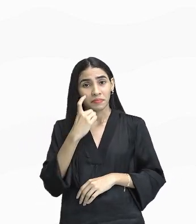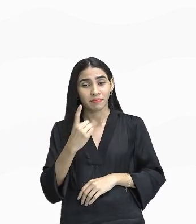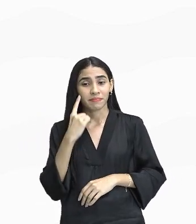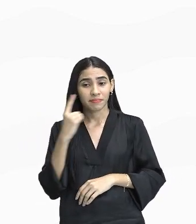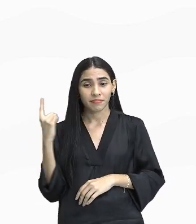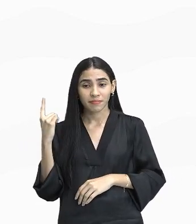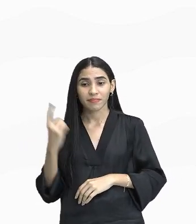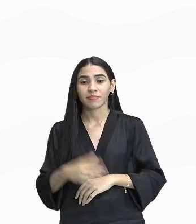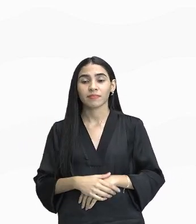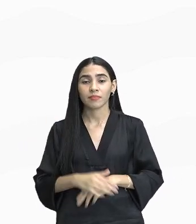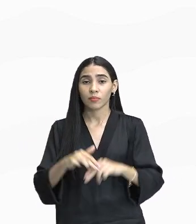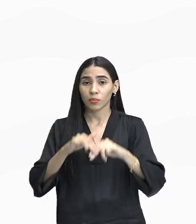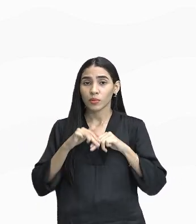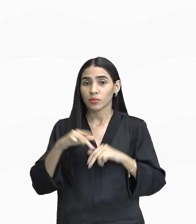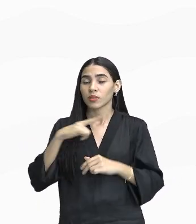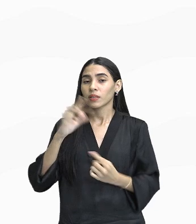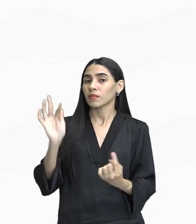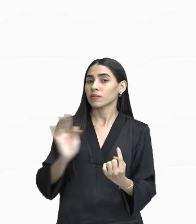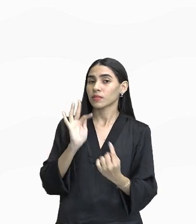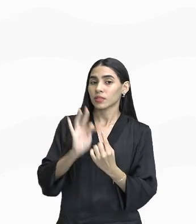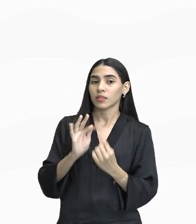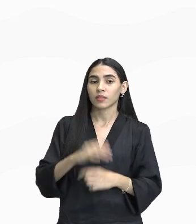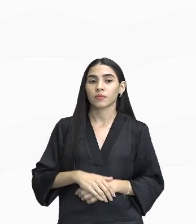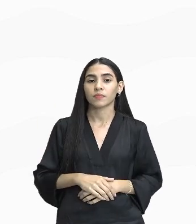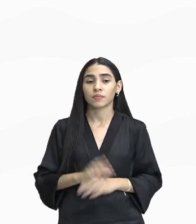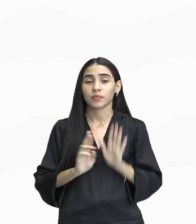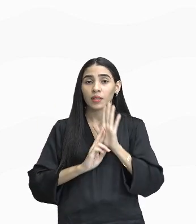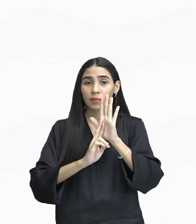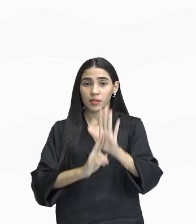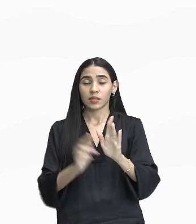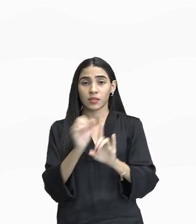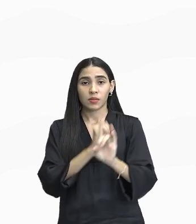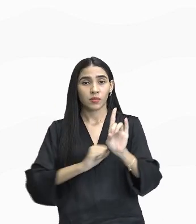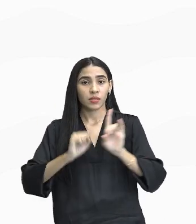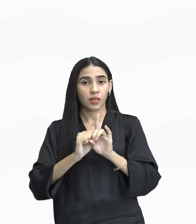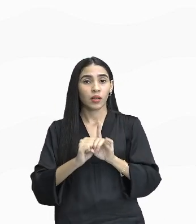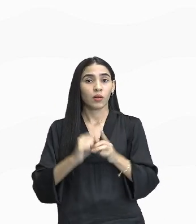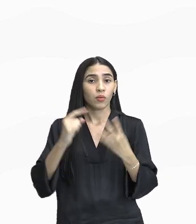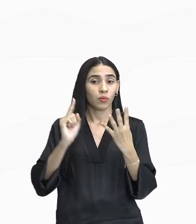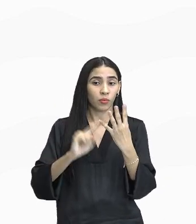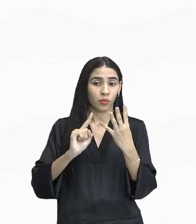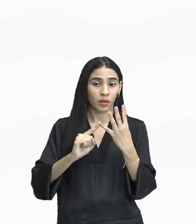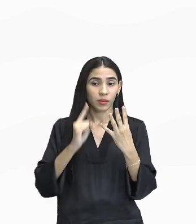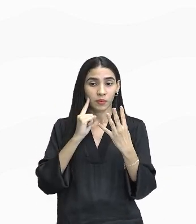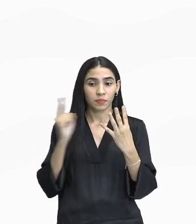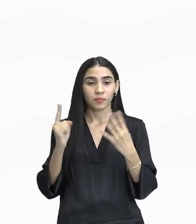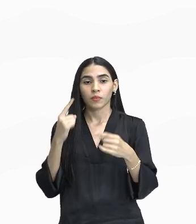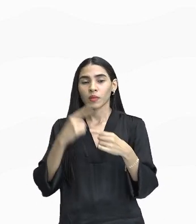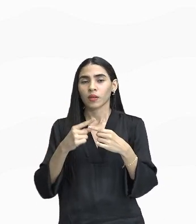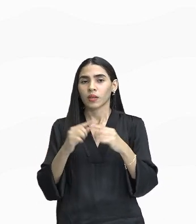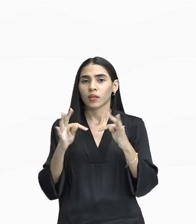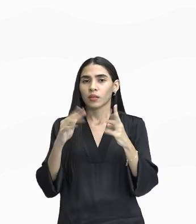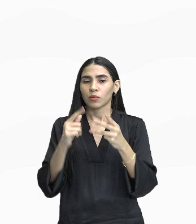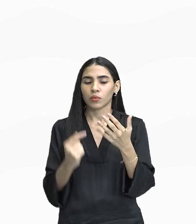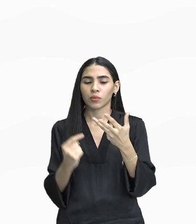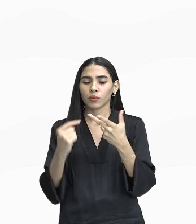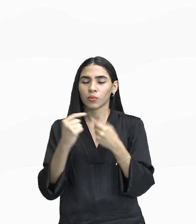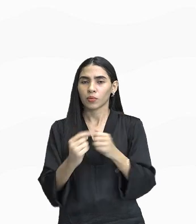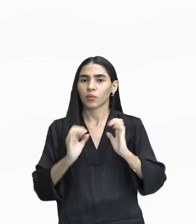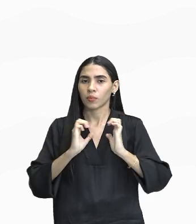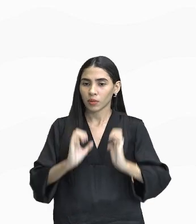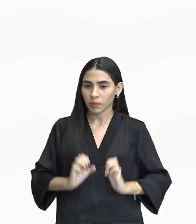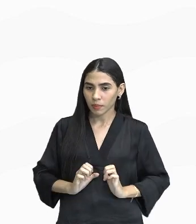interessante, é por isso que nós temos a função da representação social de número 4, porque todos esses